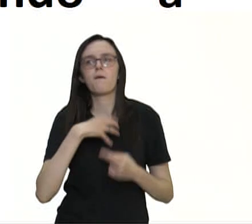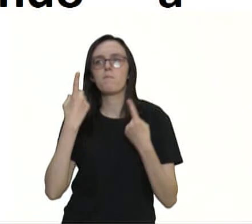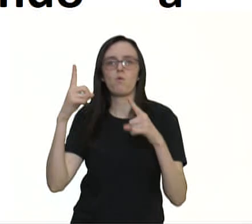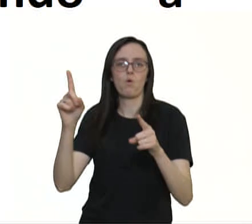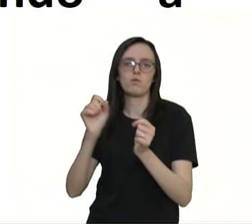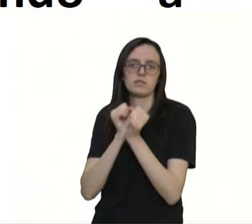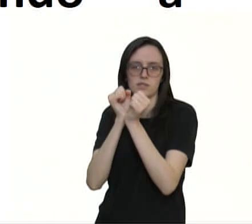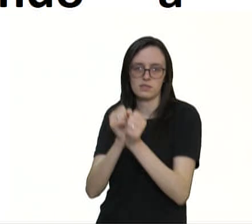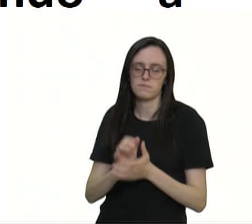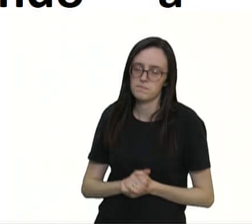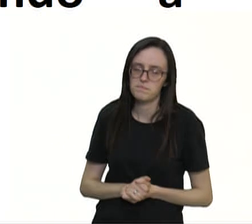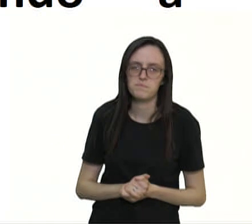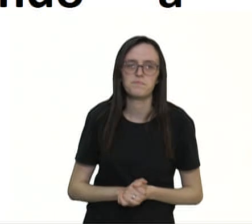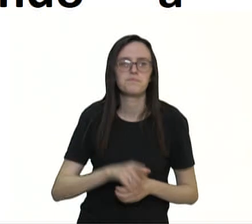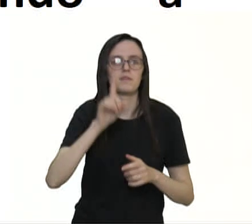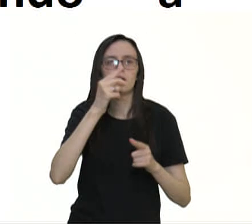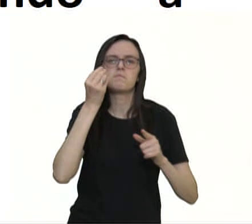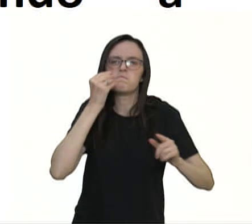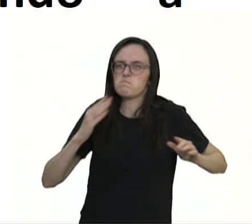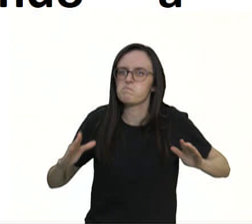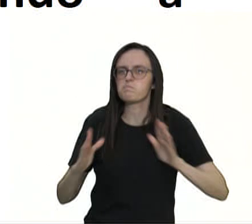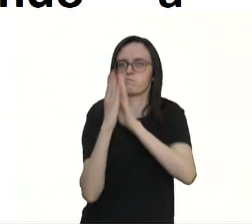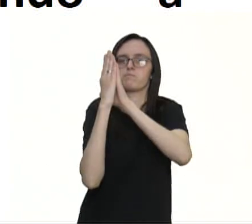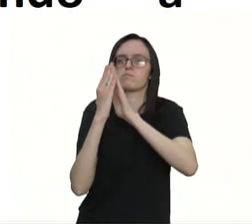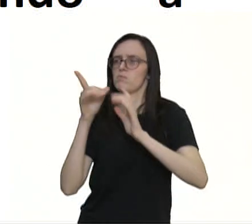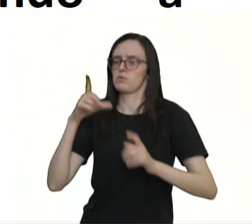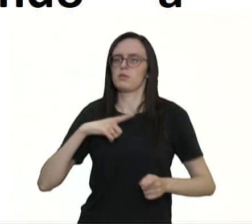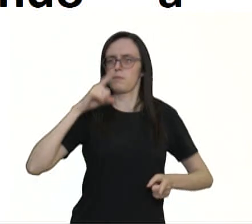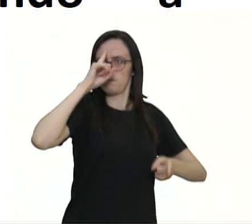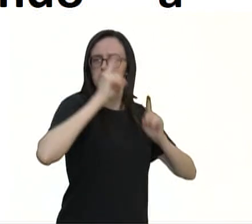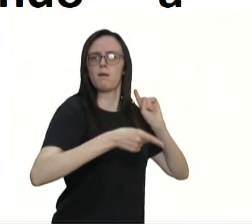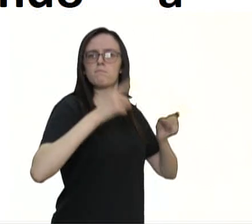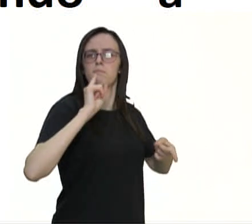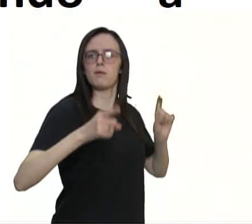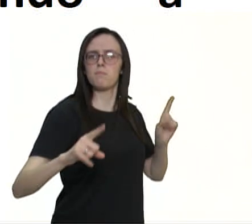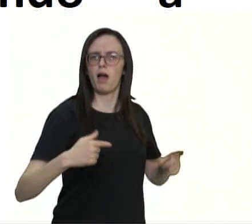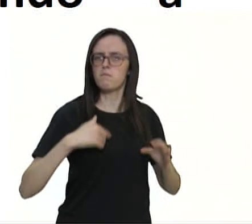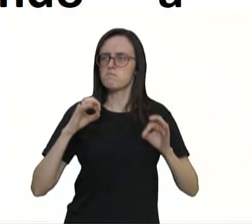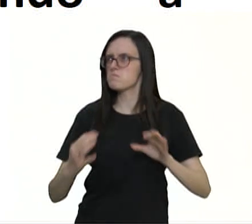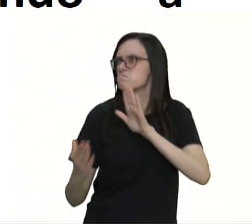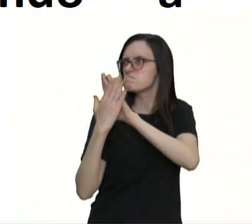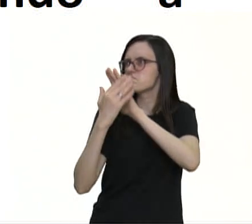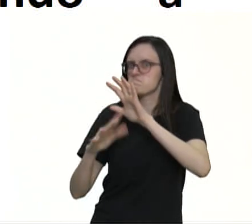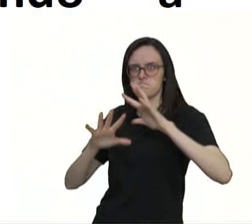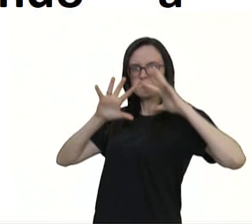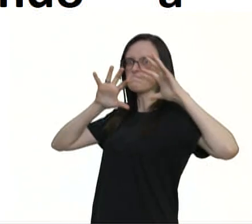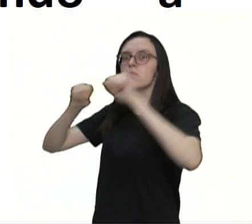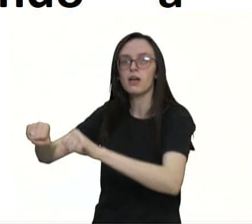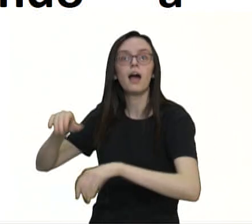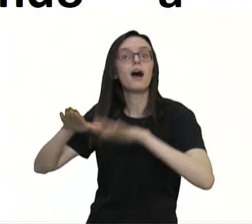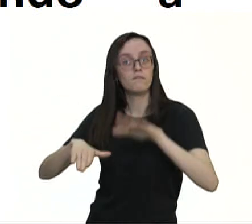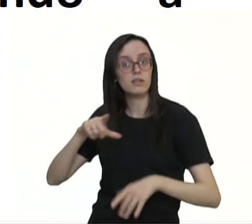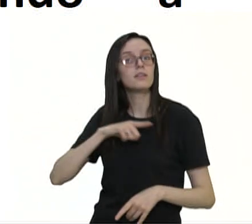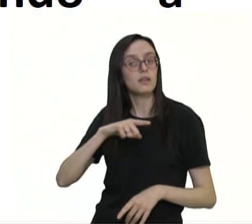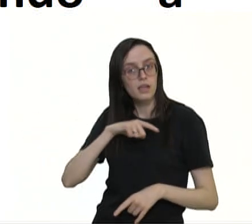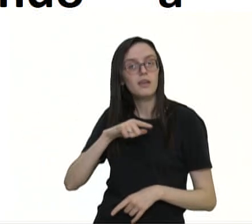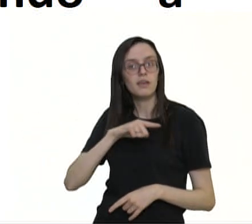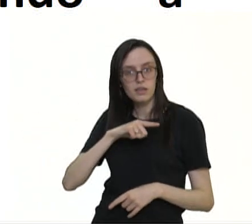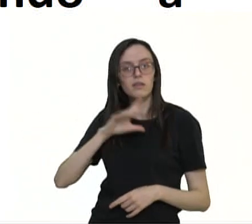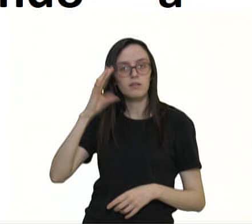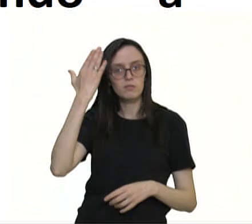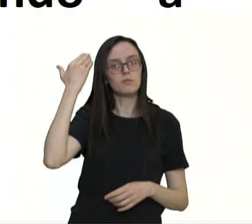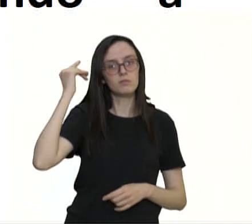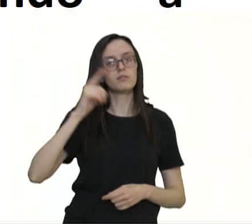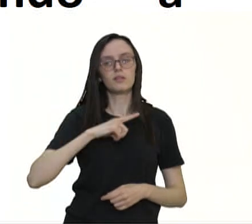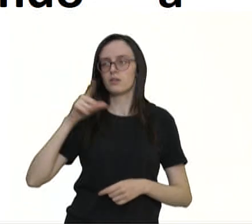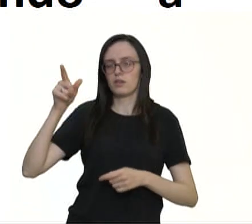A confrontação contra os senhores ou feitores. Confrontar mesmo, atacar muitas vezes os senhores ou